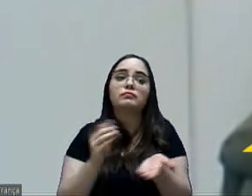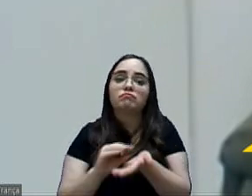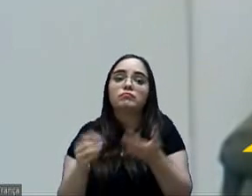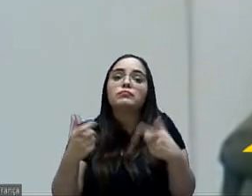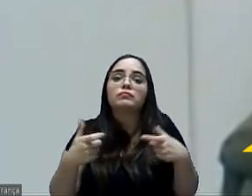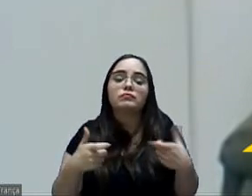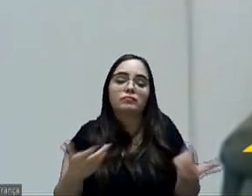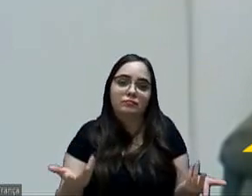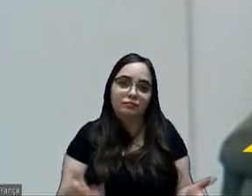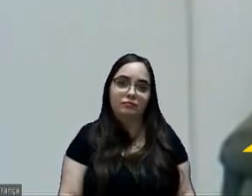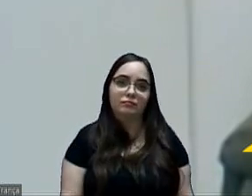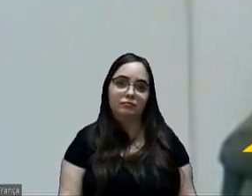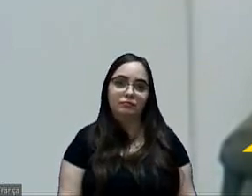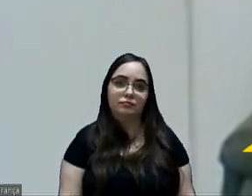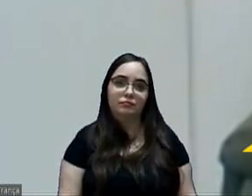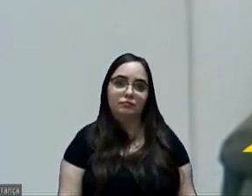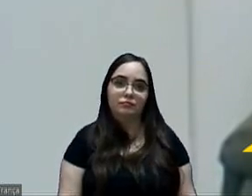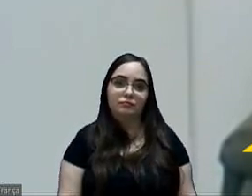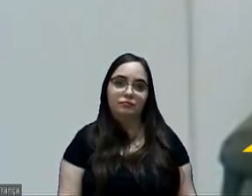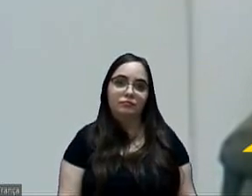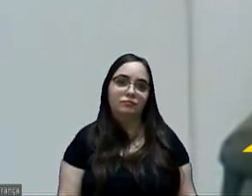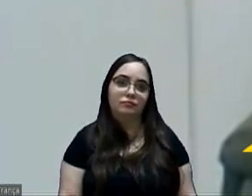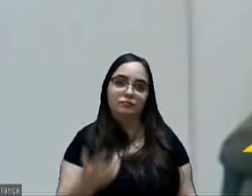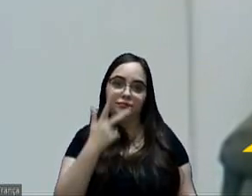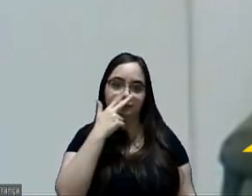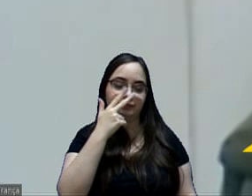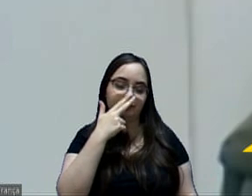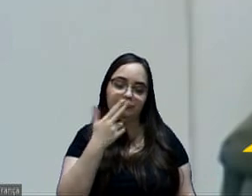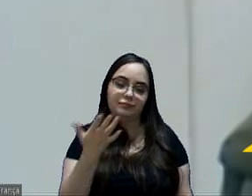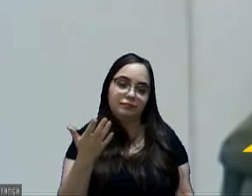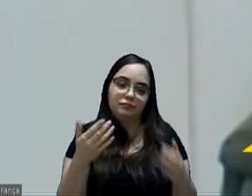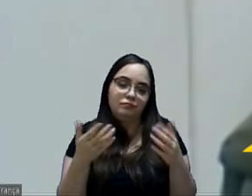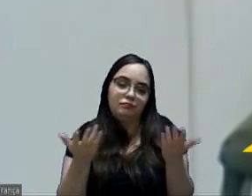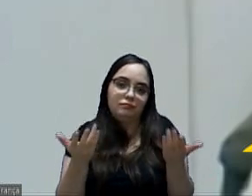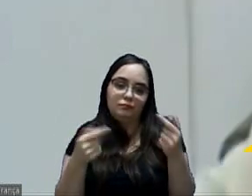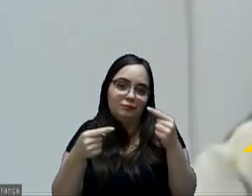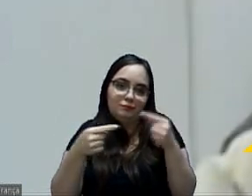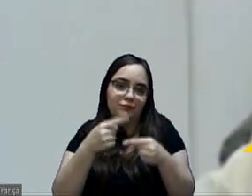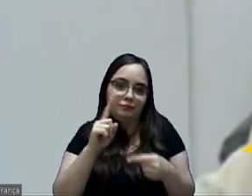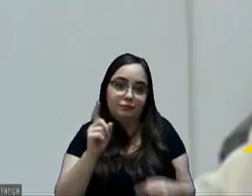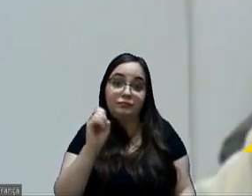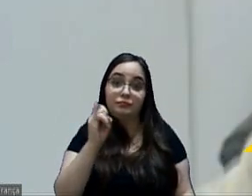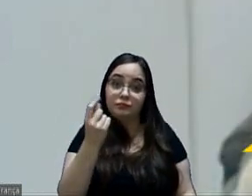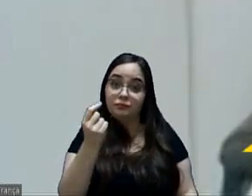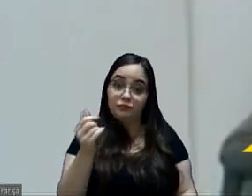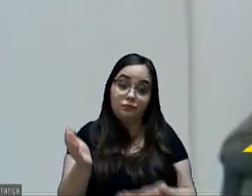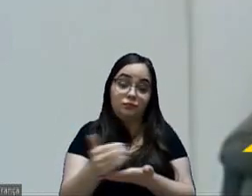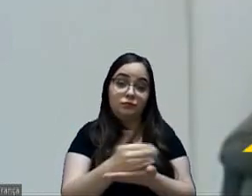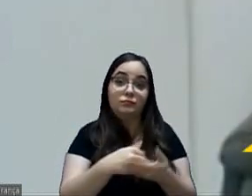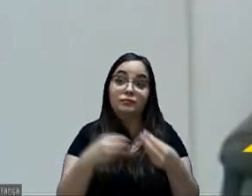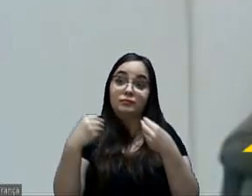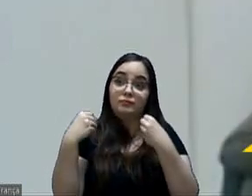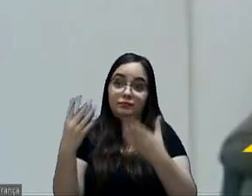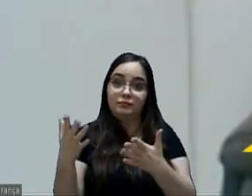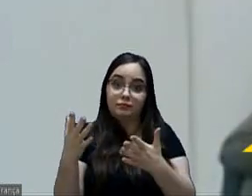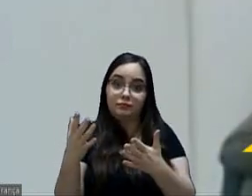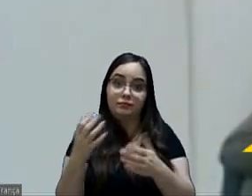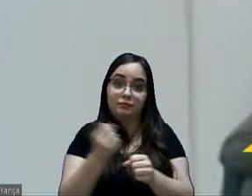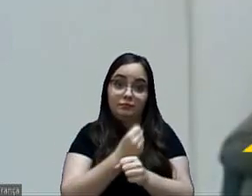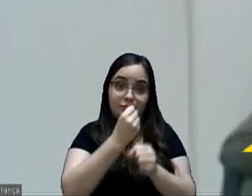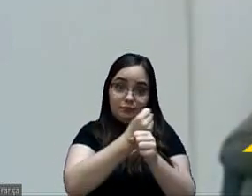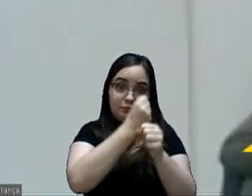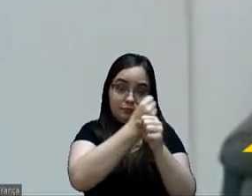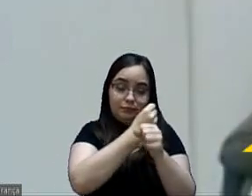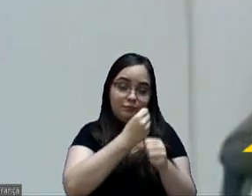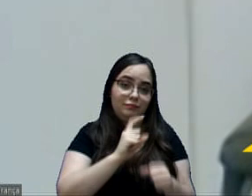saúde. É um discurso equivocado. Se todo esse dinheiro fosse para obras, justificava, vereador Fausto.